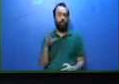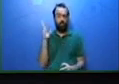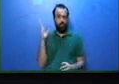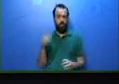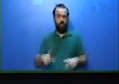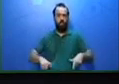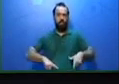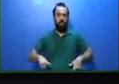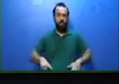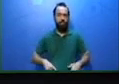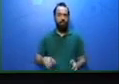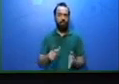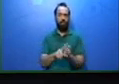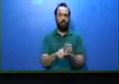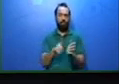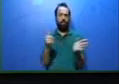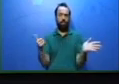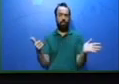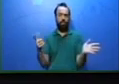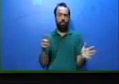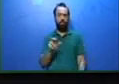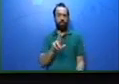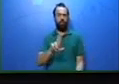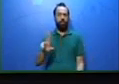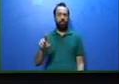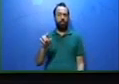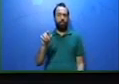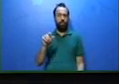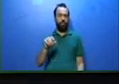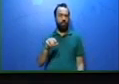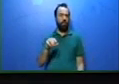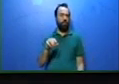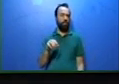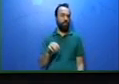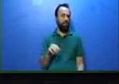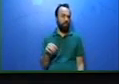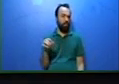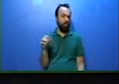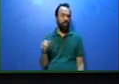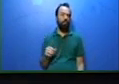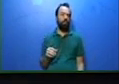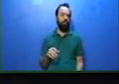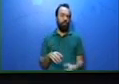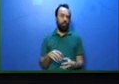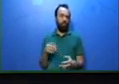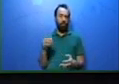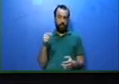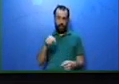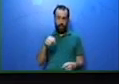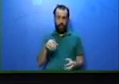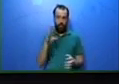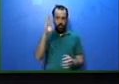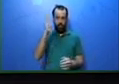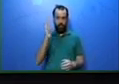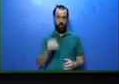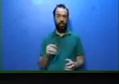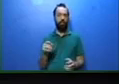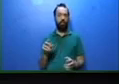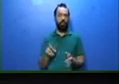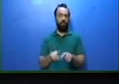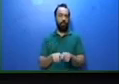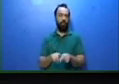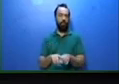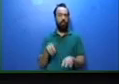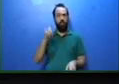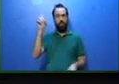Paulo e O Liberal, além da revista argentina Fierro. Atualmente, Adão vive